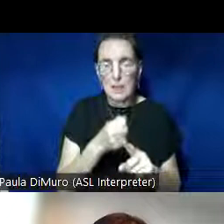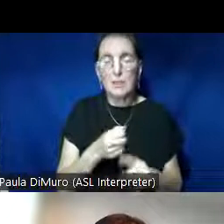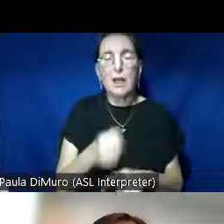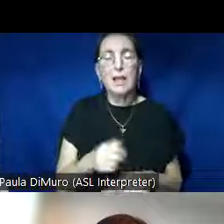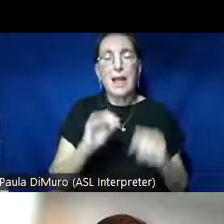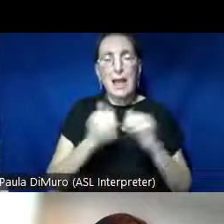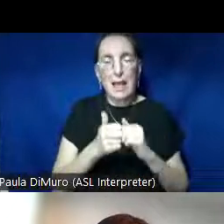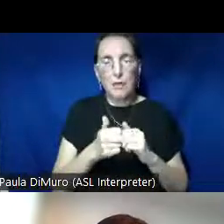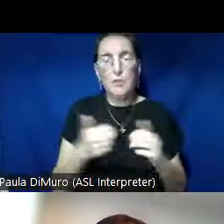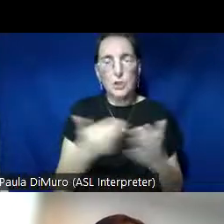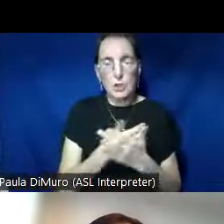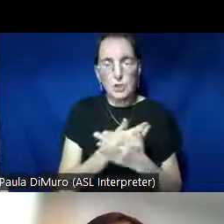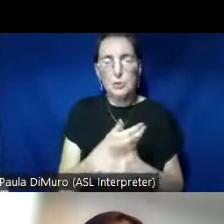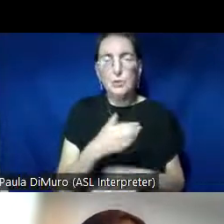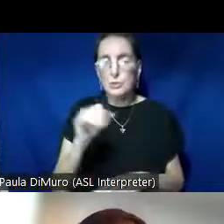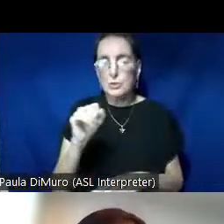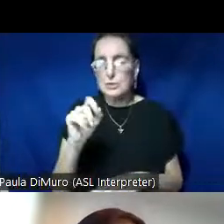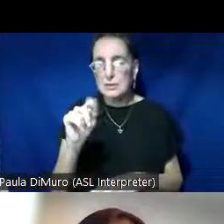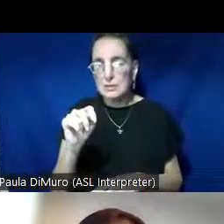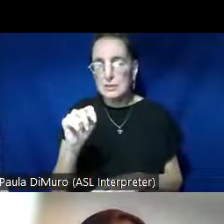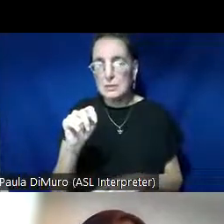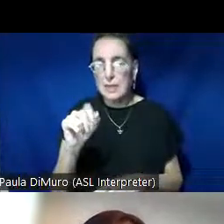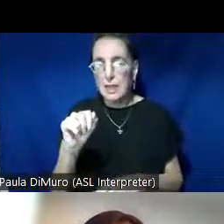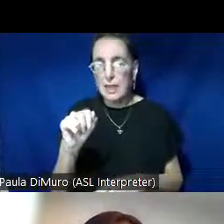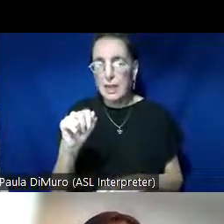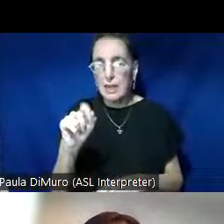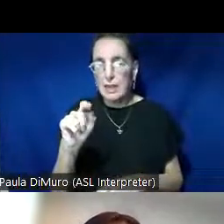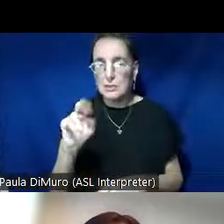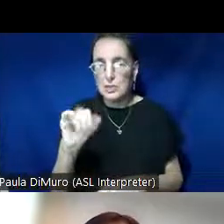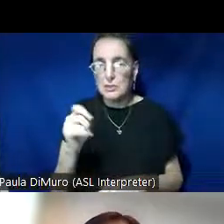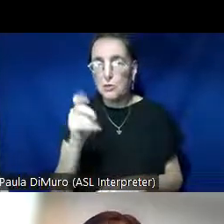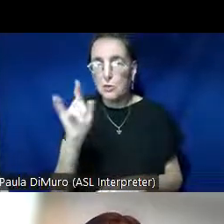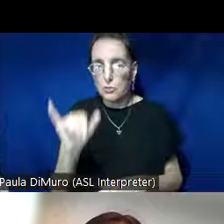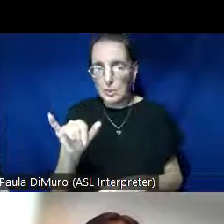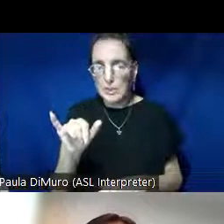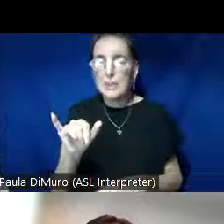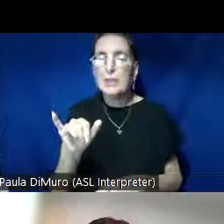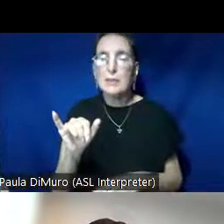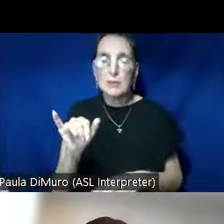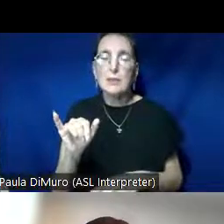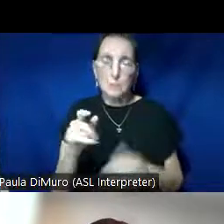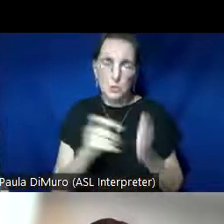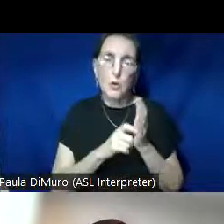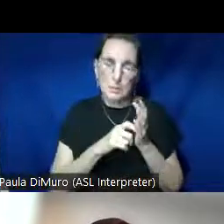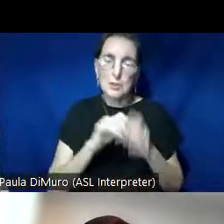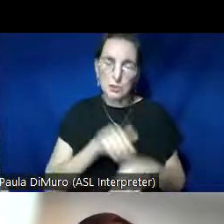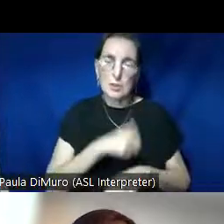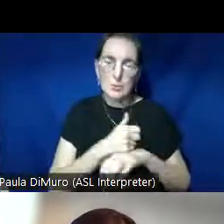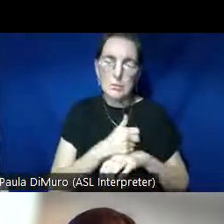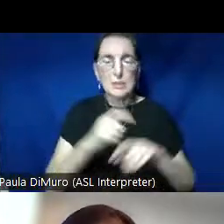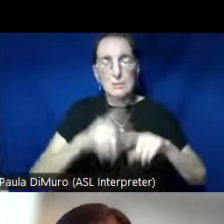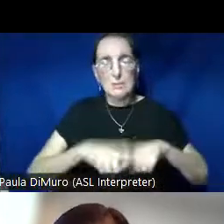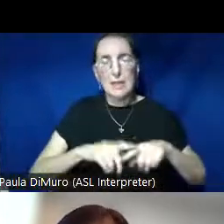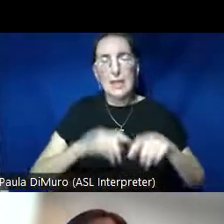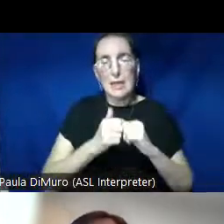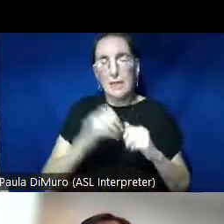impacto na marca que ela statutoria te implementa, dependendo di